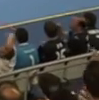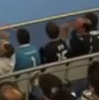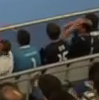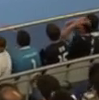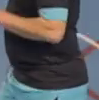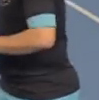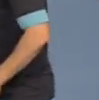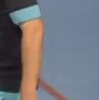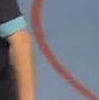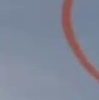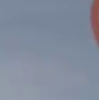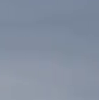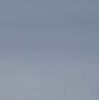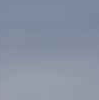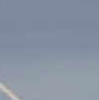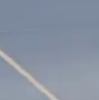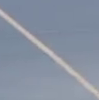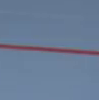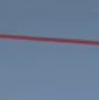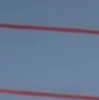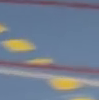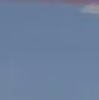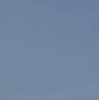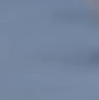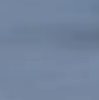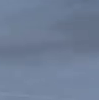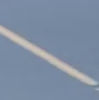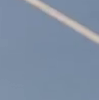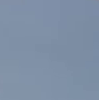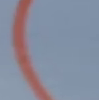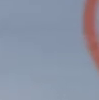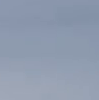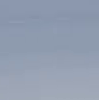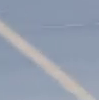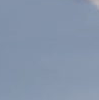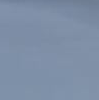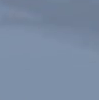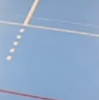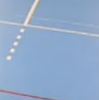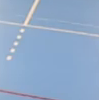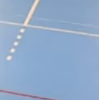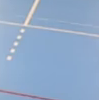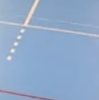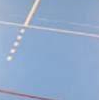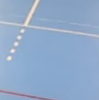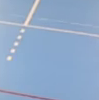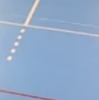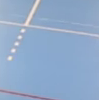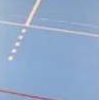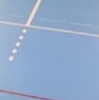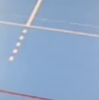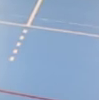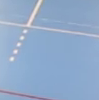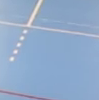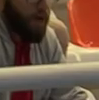decorreu em Braga um torneio de futsal entre padres, o chamado Clérigos Cup. Congregou equipas de várias